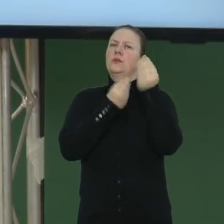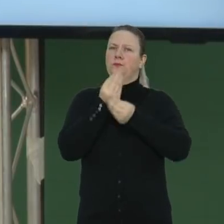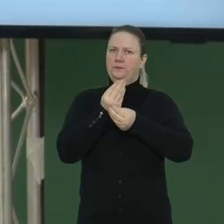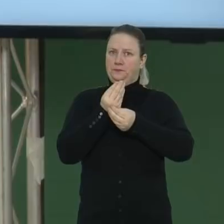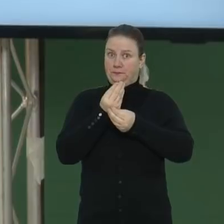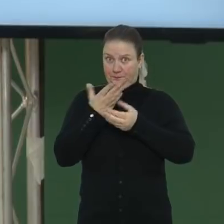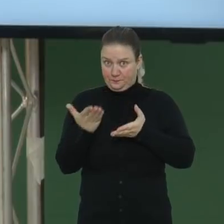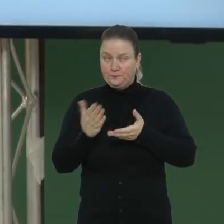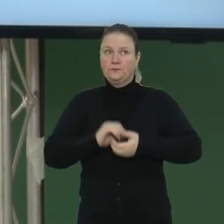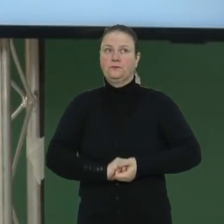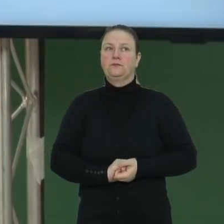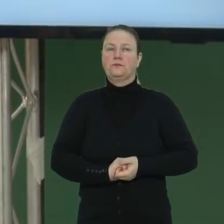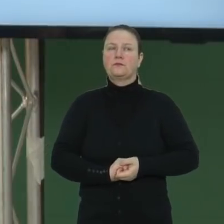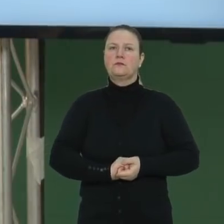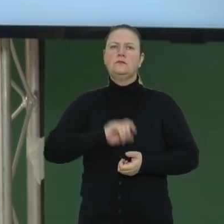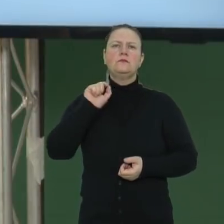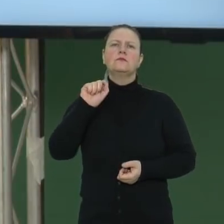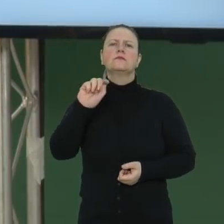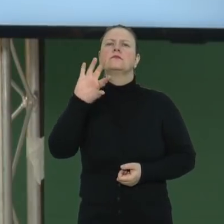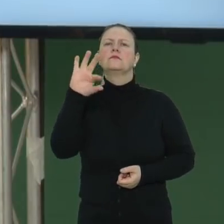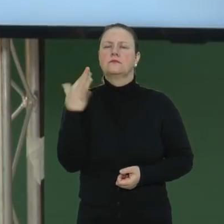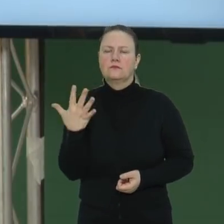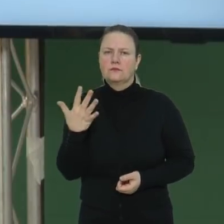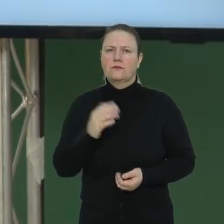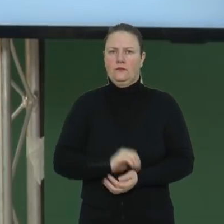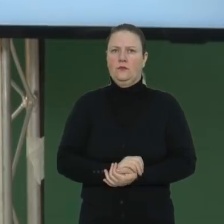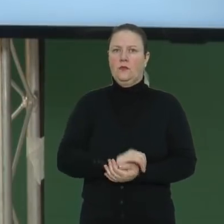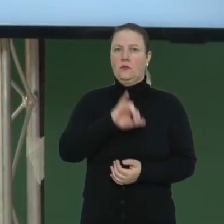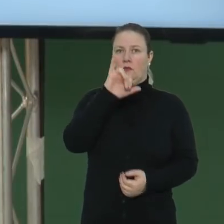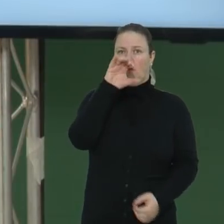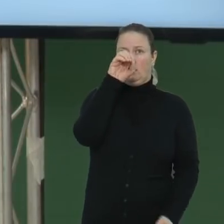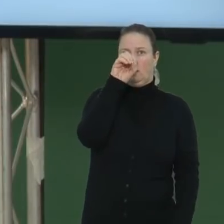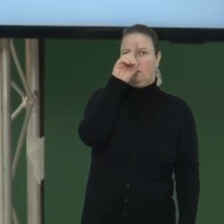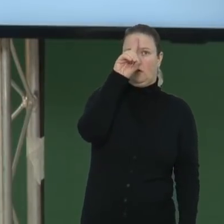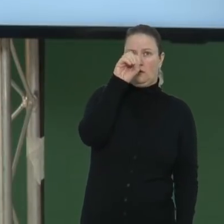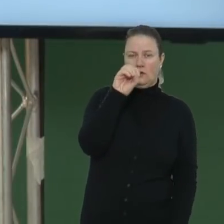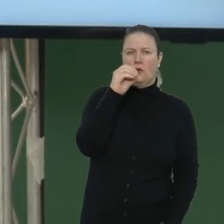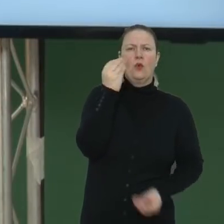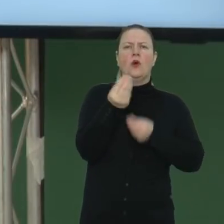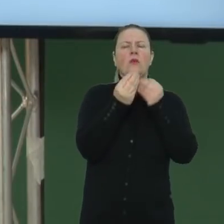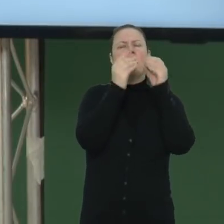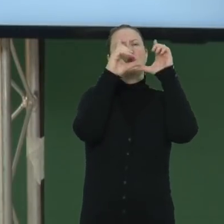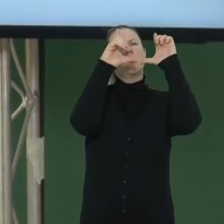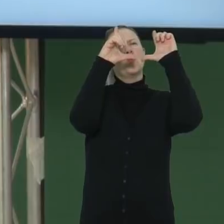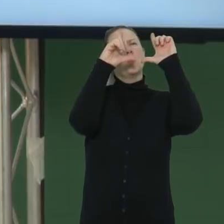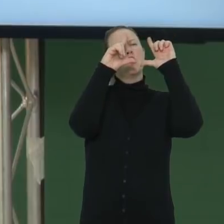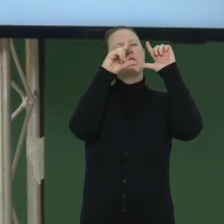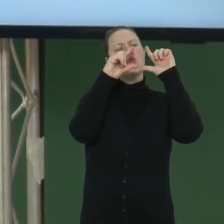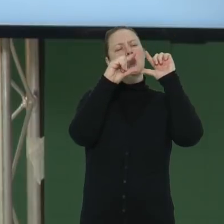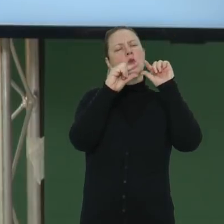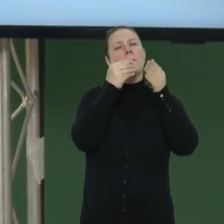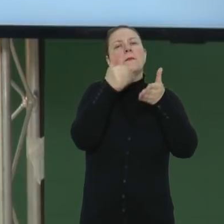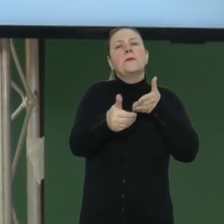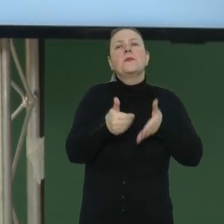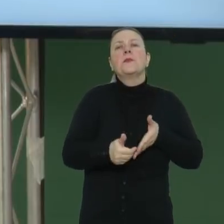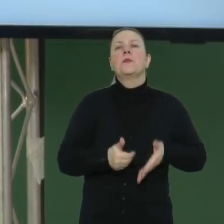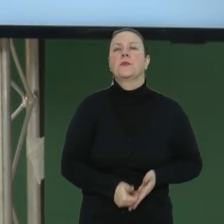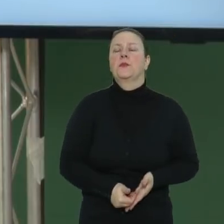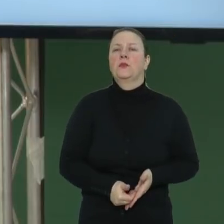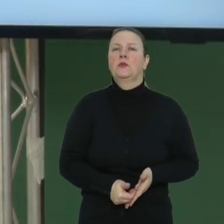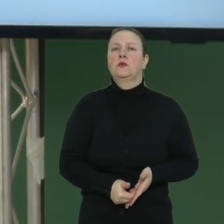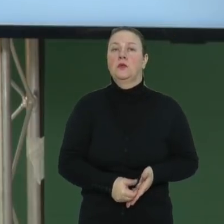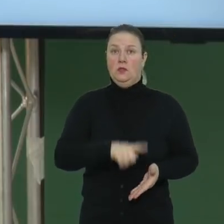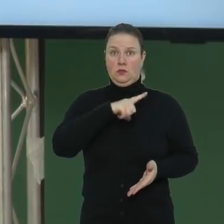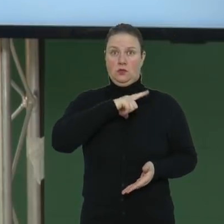que acontece com aquele, né, com o iodo. Como que ele vai perdendo? Como que ele perde? Ele perde o quê? Ele